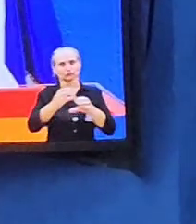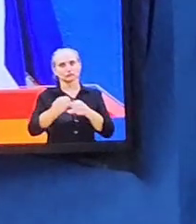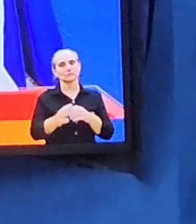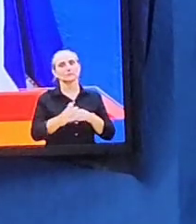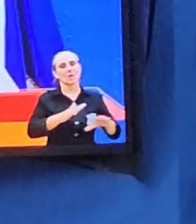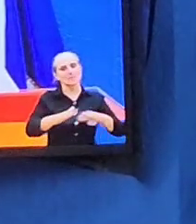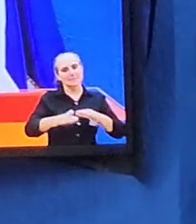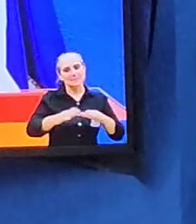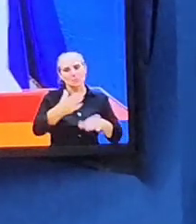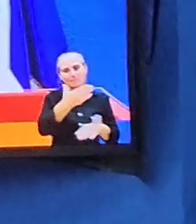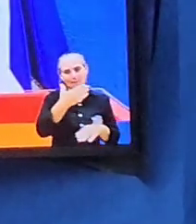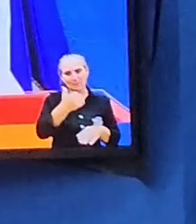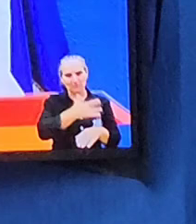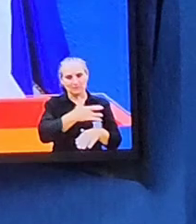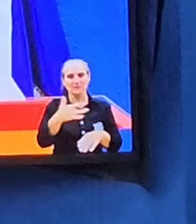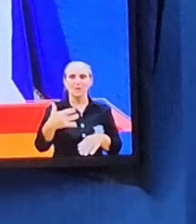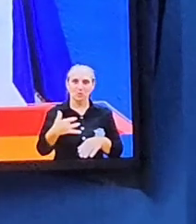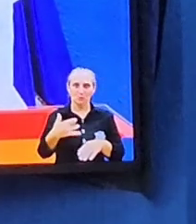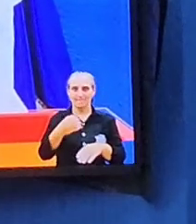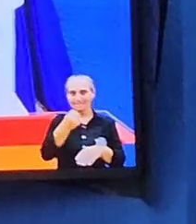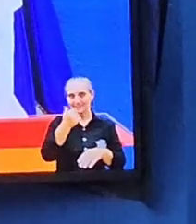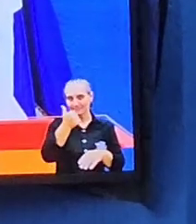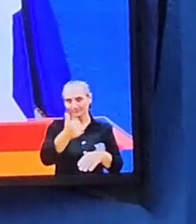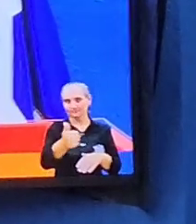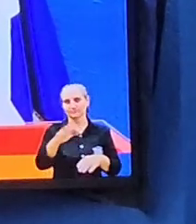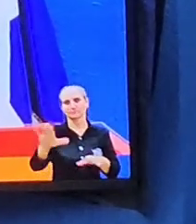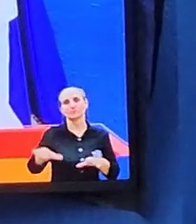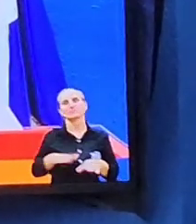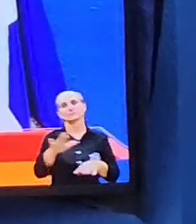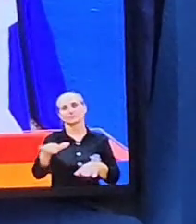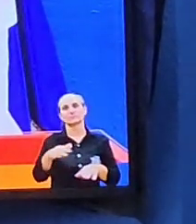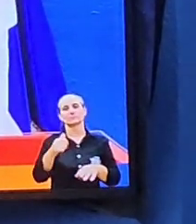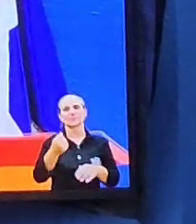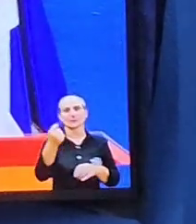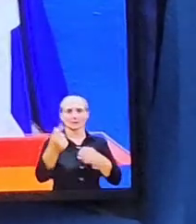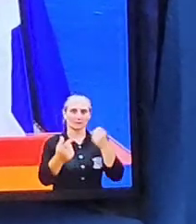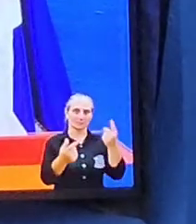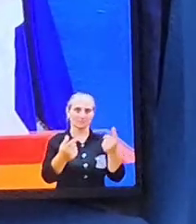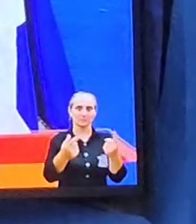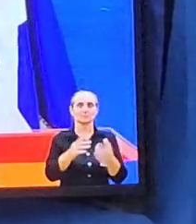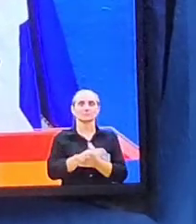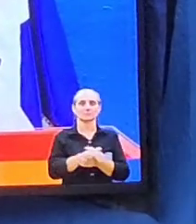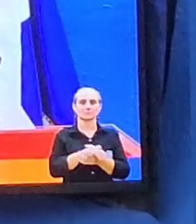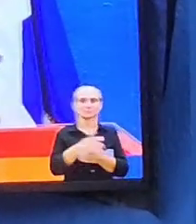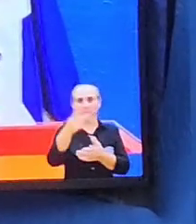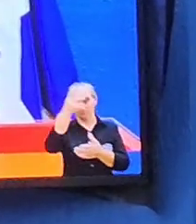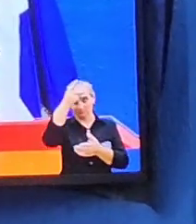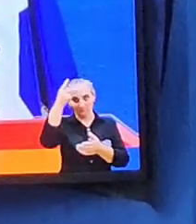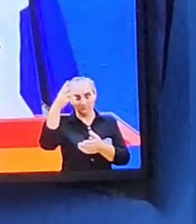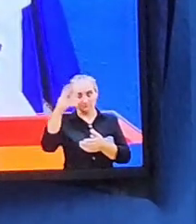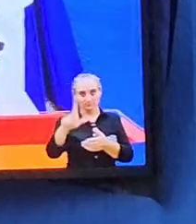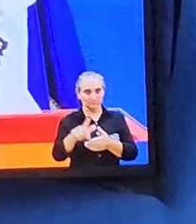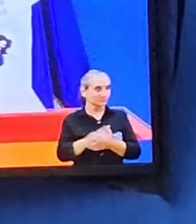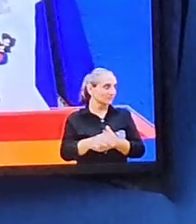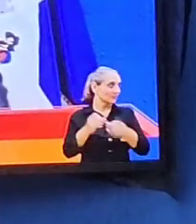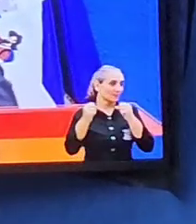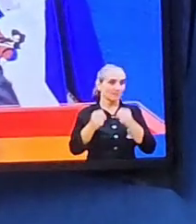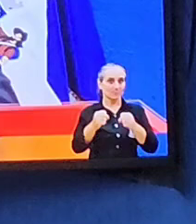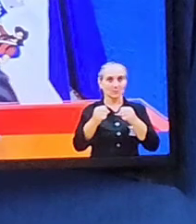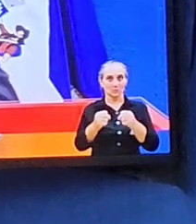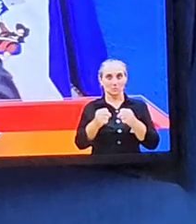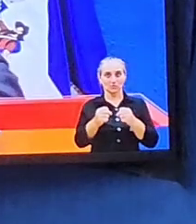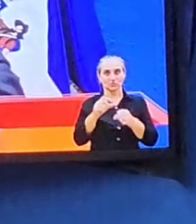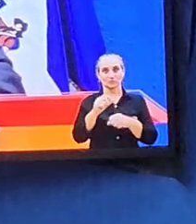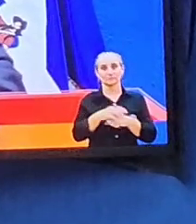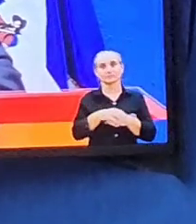à educação, um bem-estar social a cada cidadão transaguense. E que eles possam, senhores vereadores